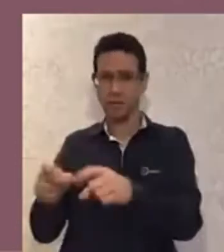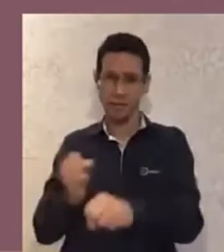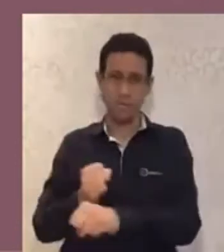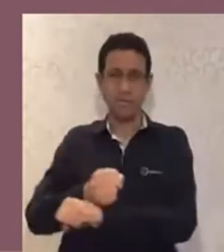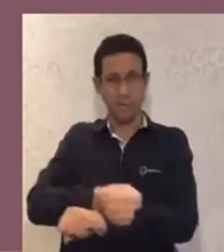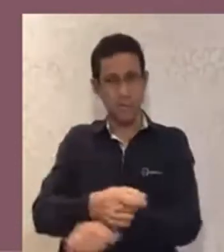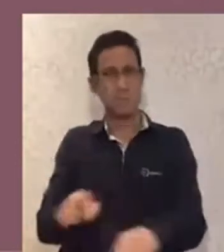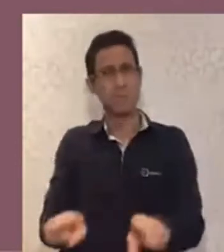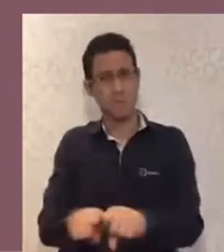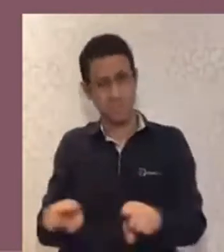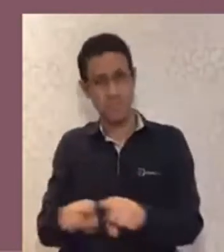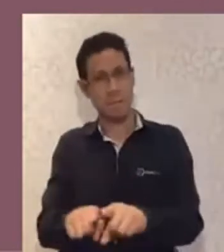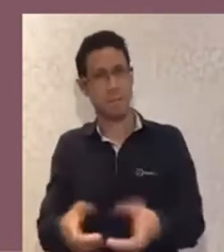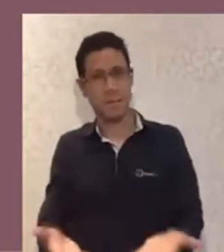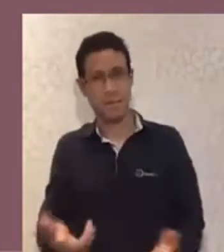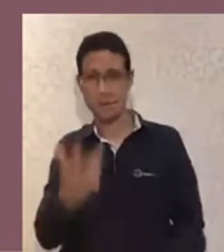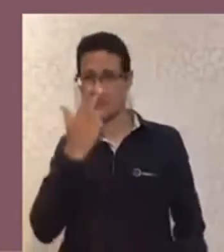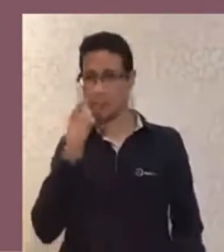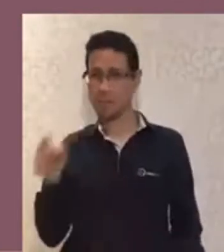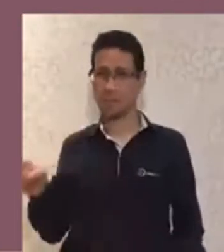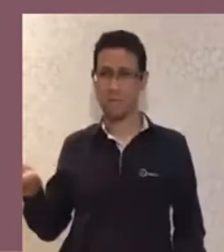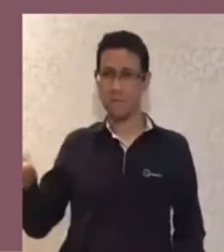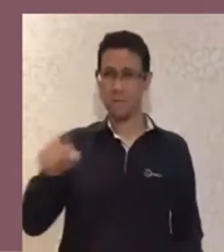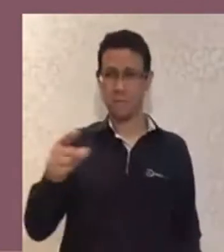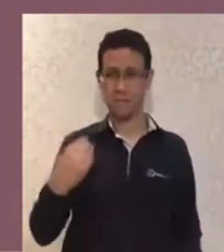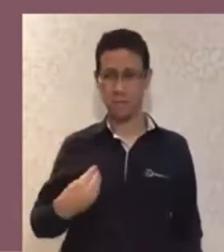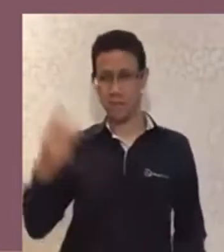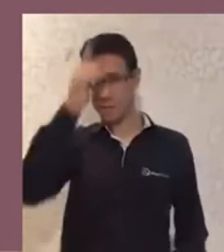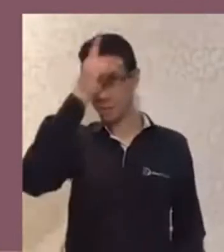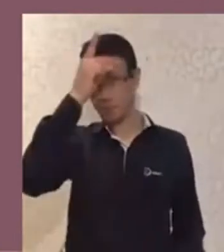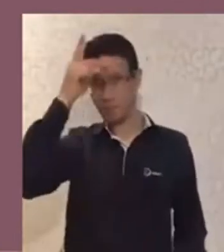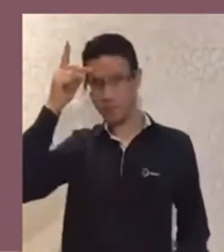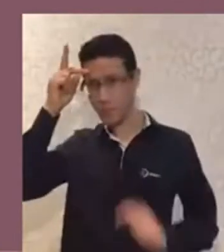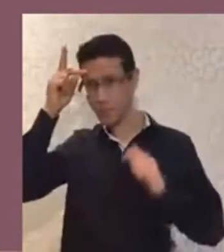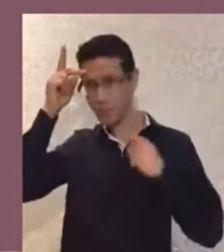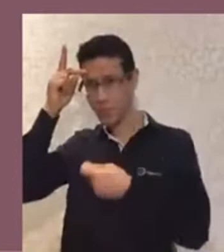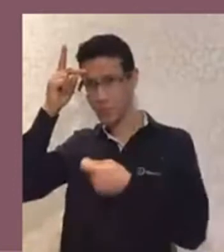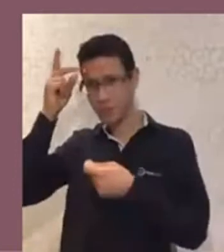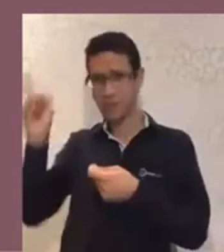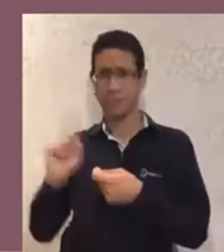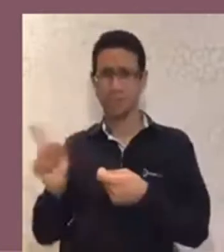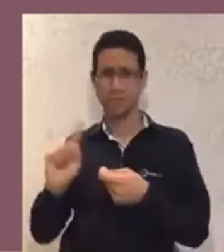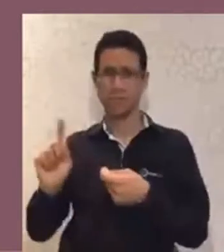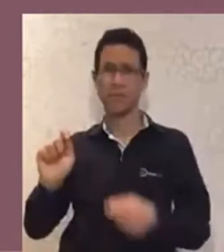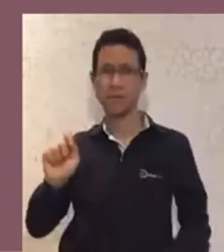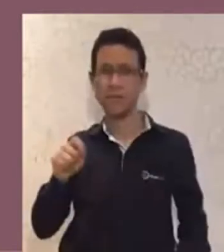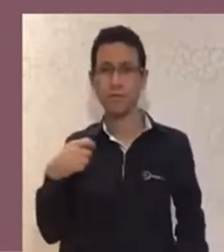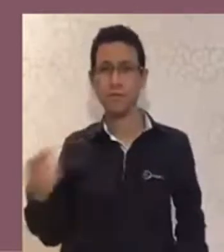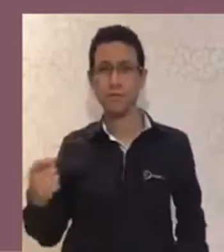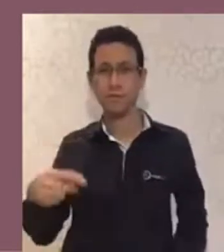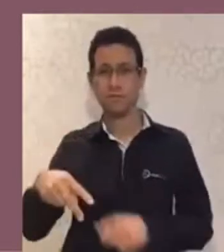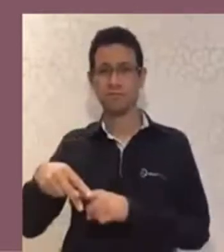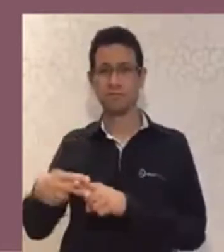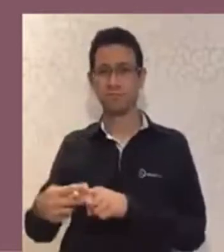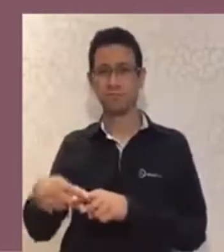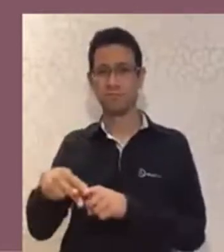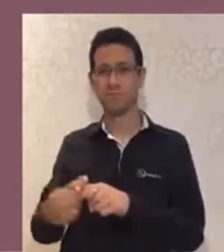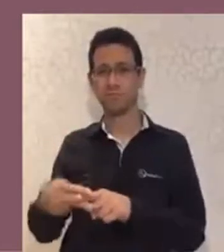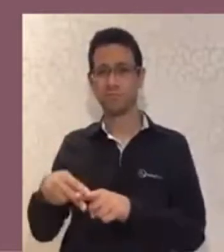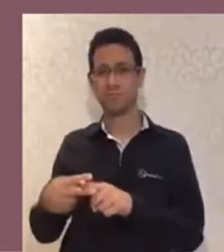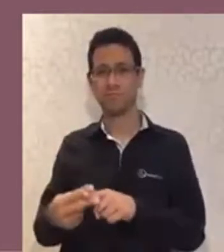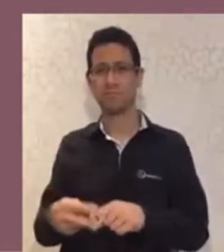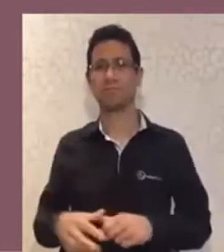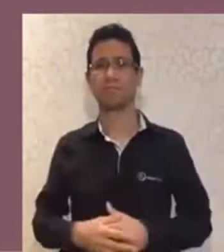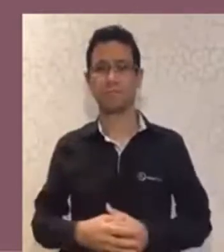eram considerados pessoas, não eram considerados seres humanos. Ali, então,